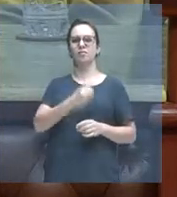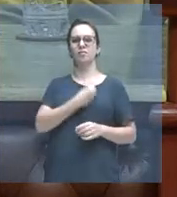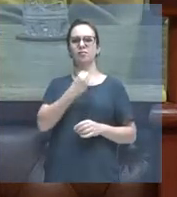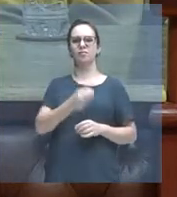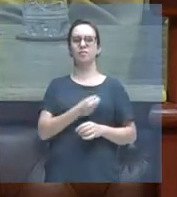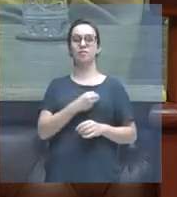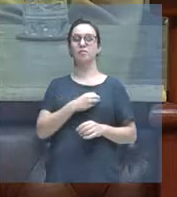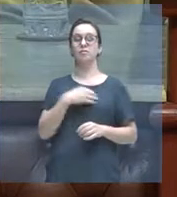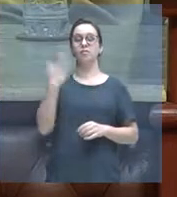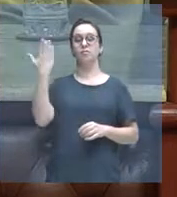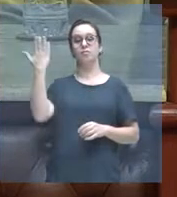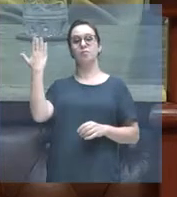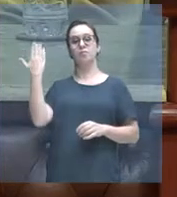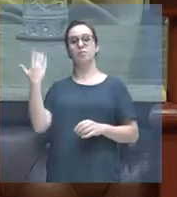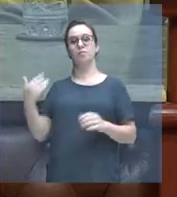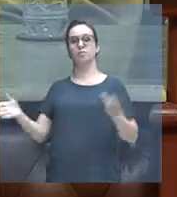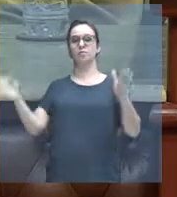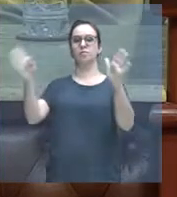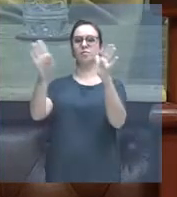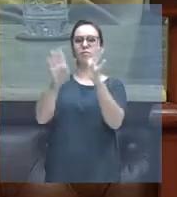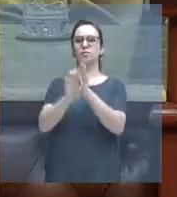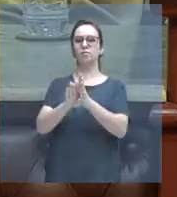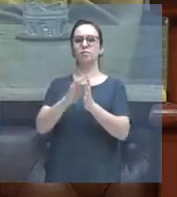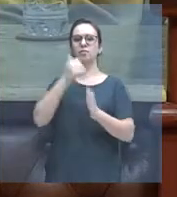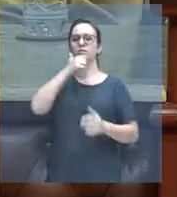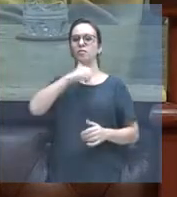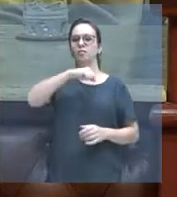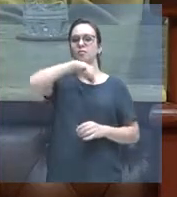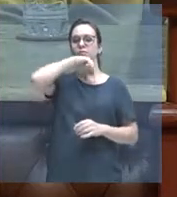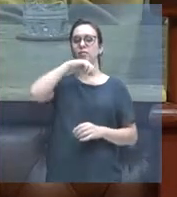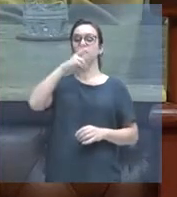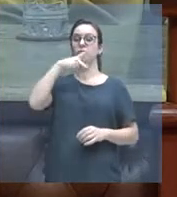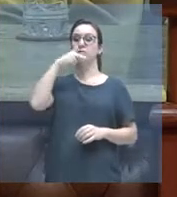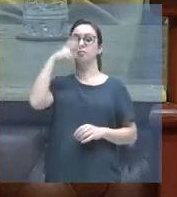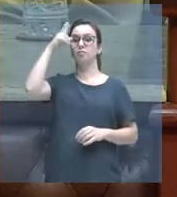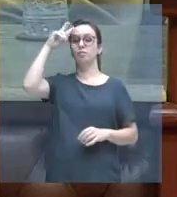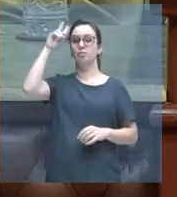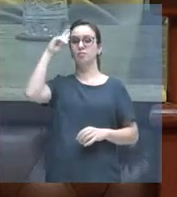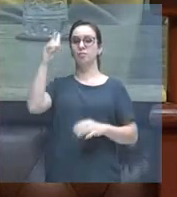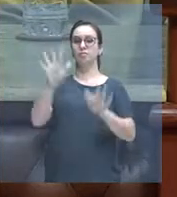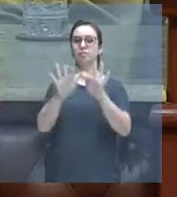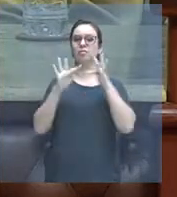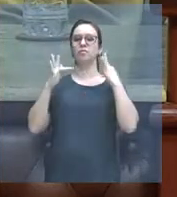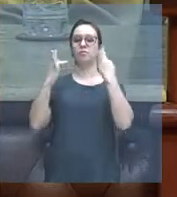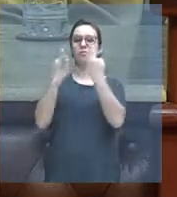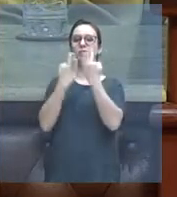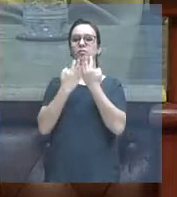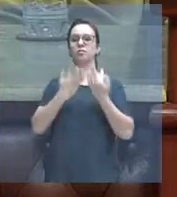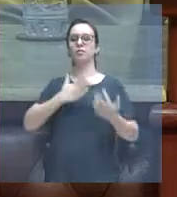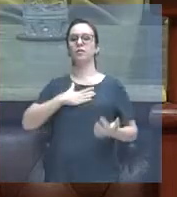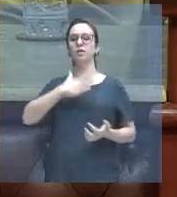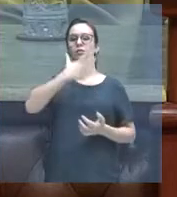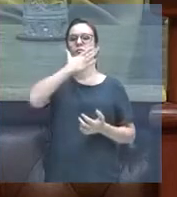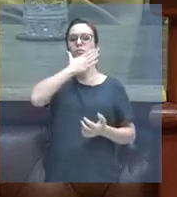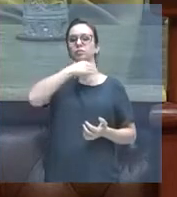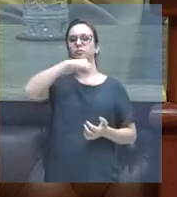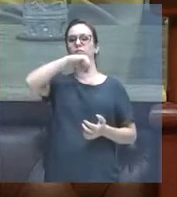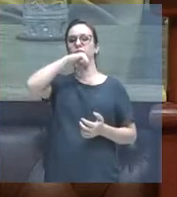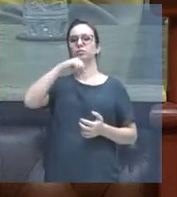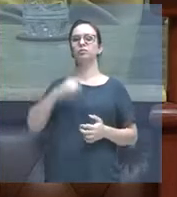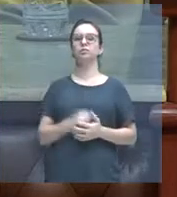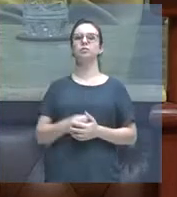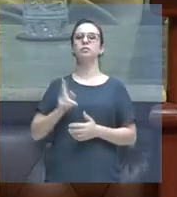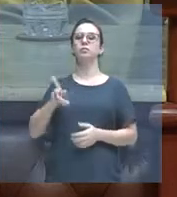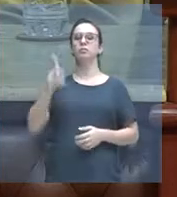né, minha mãe contava as histórias, a família. Meu pai sempre teve o dom de reunir